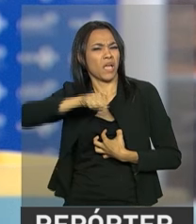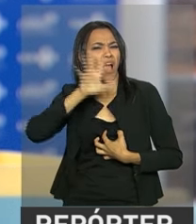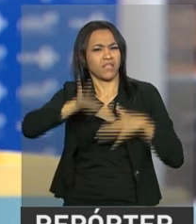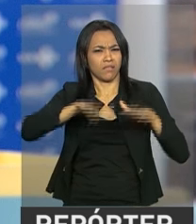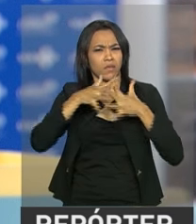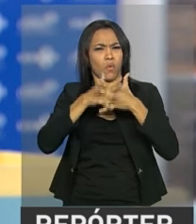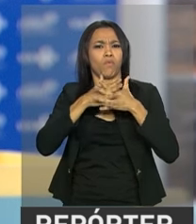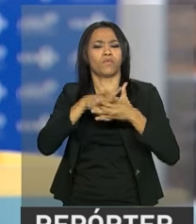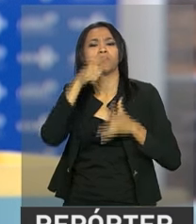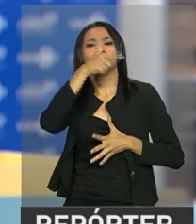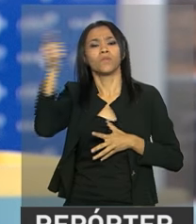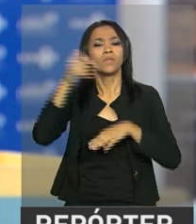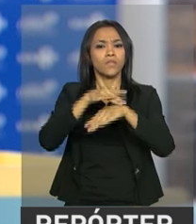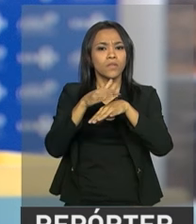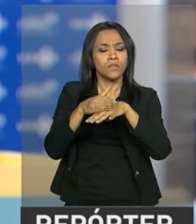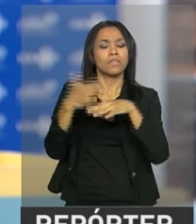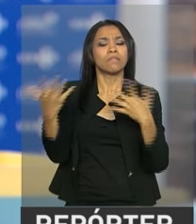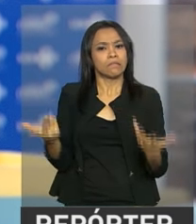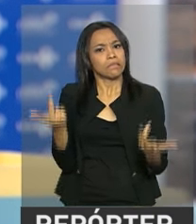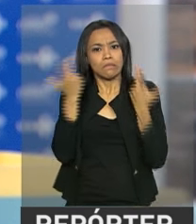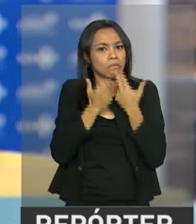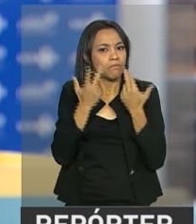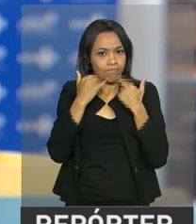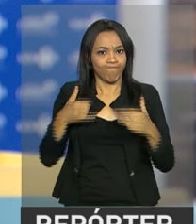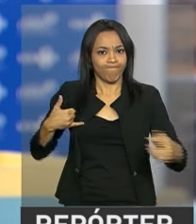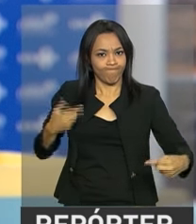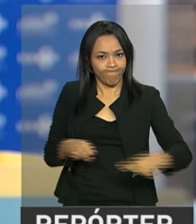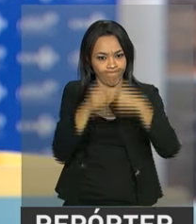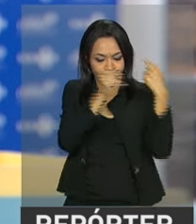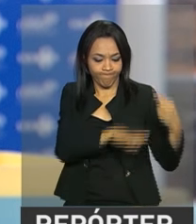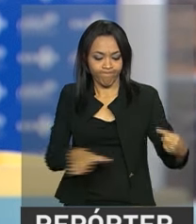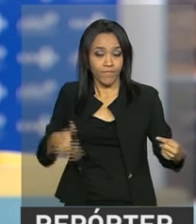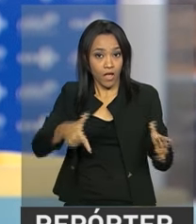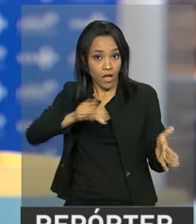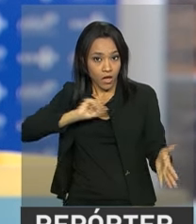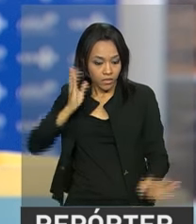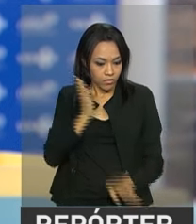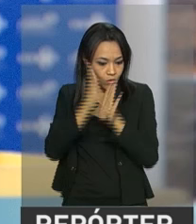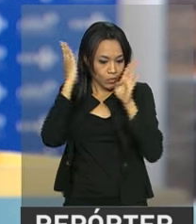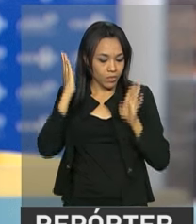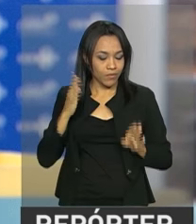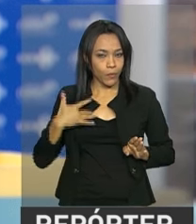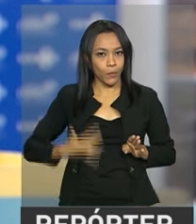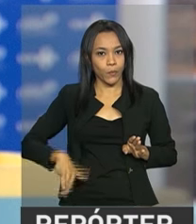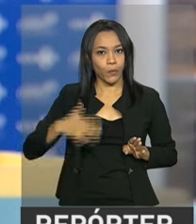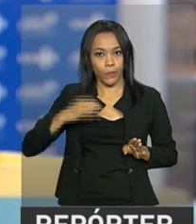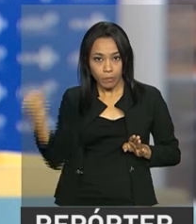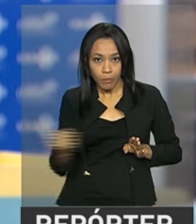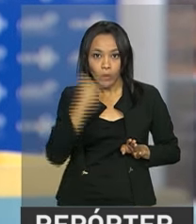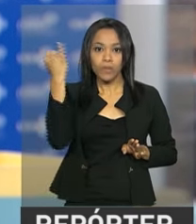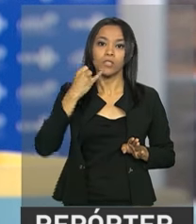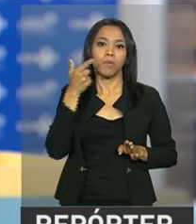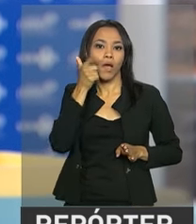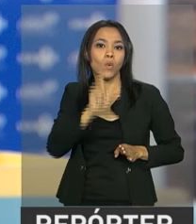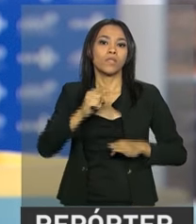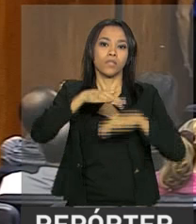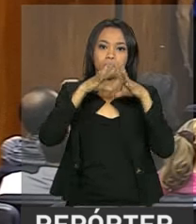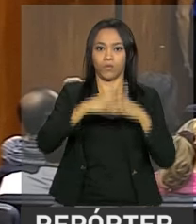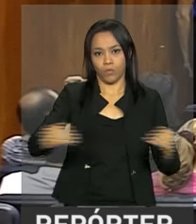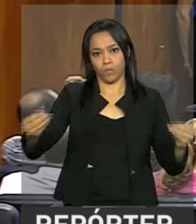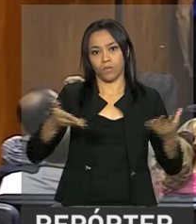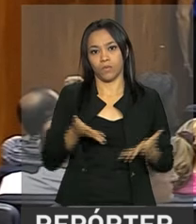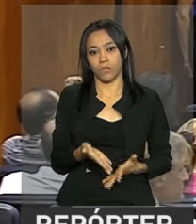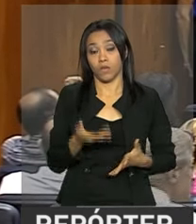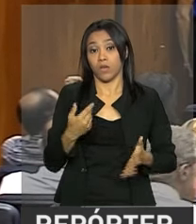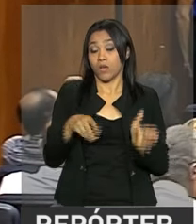confundidos com outras doenças comuns na infância, o diagnóstico precoce pode ser decisivo para aumentar as chances de cura.